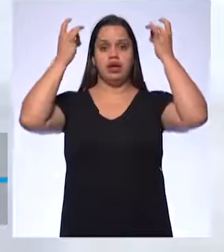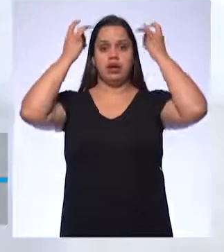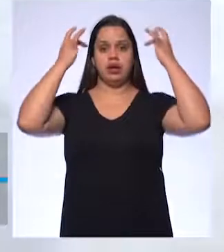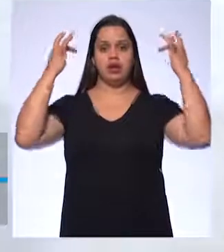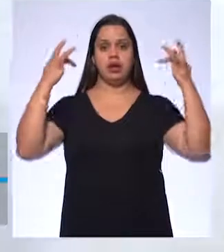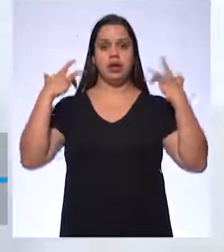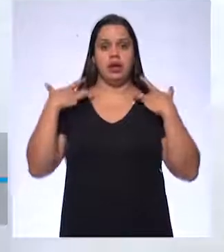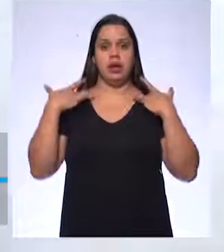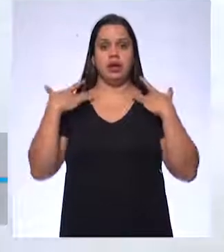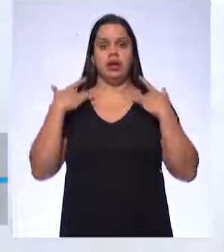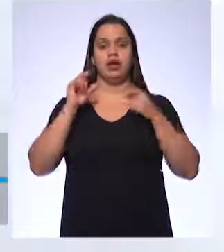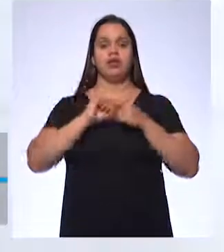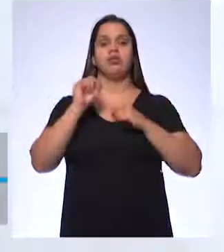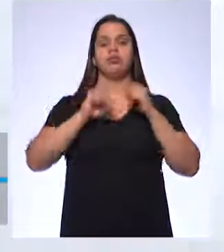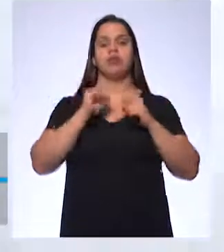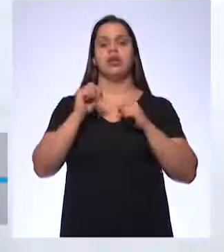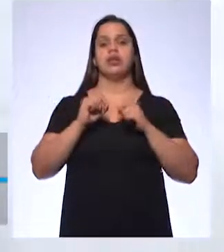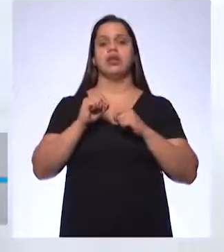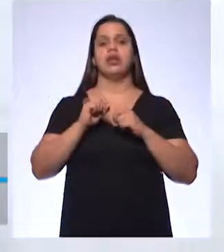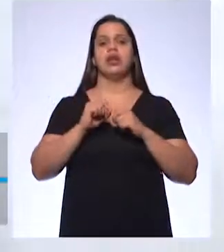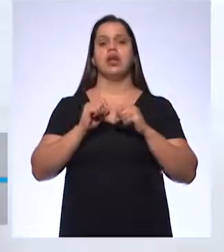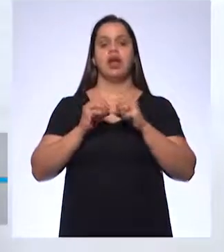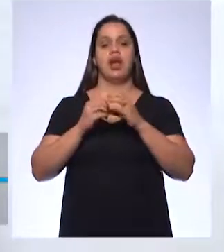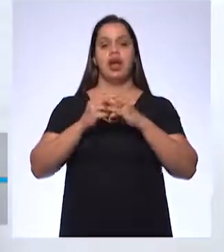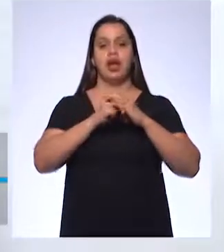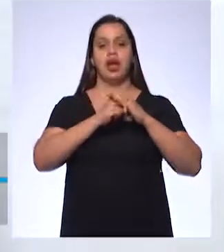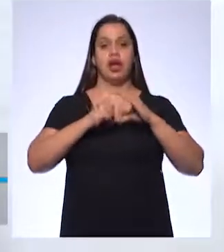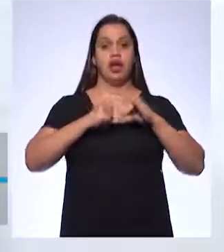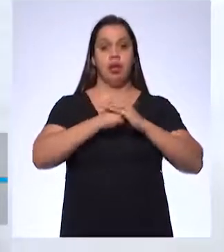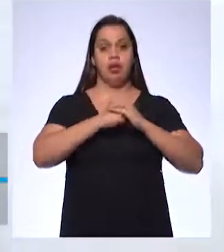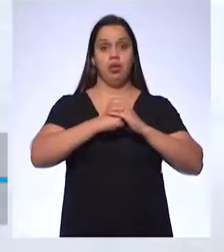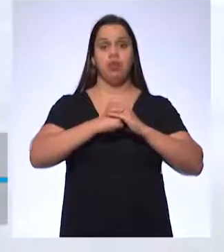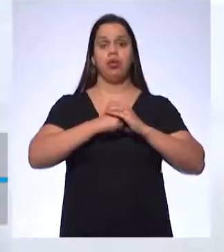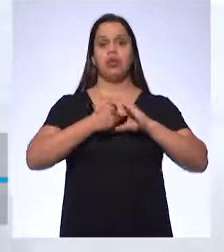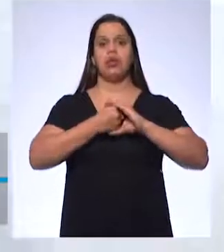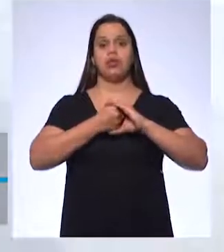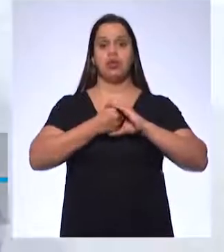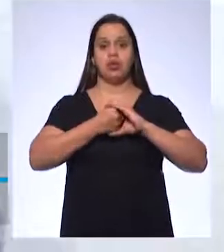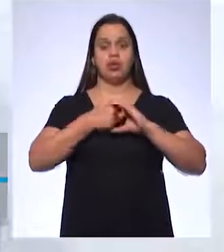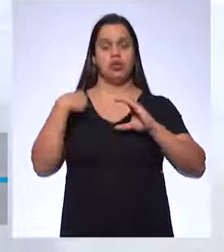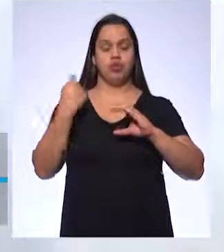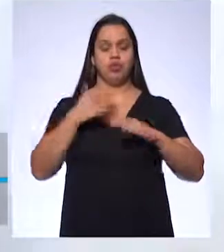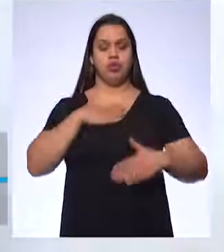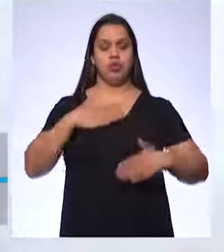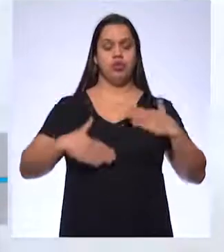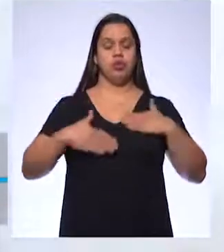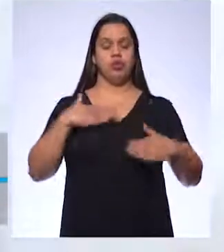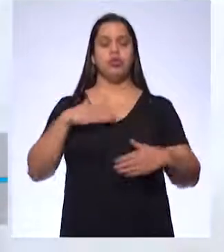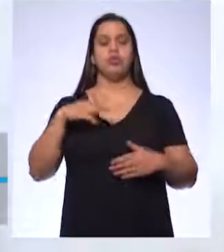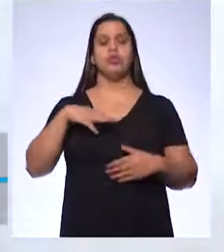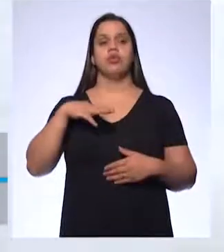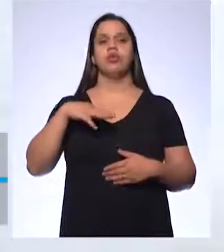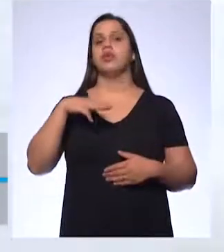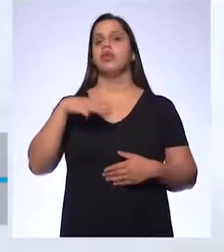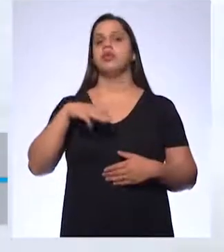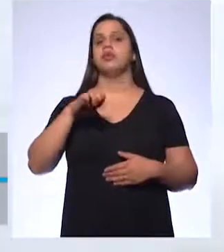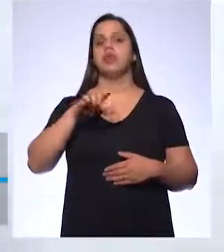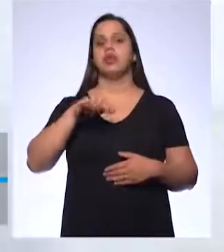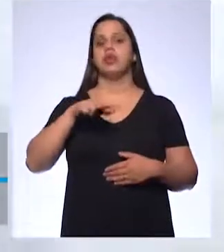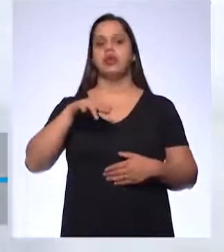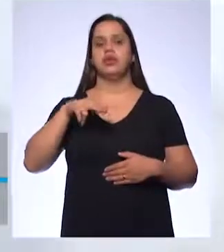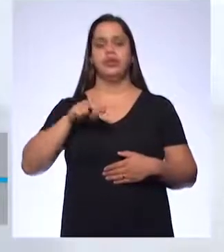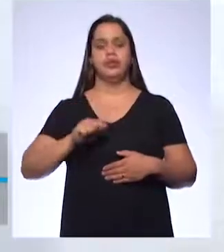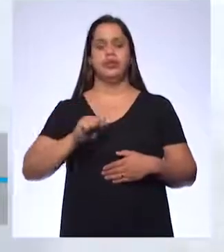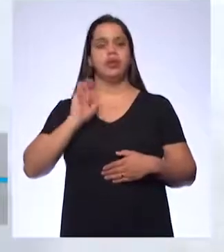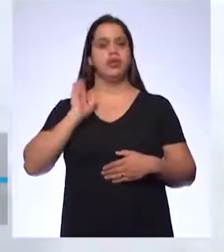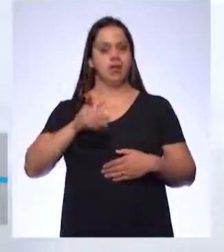ele ataca os melanócitos, que são as células do nosso corpo que produzem melanina. Tem gente que acha que vai na praia e pega pano branco na praia. Não é. Ela